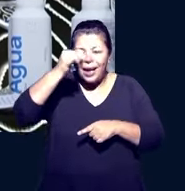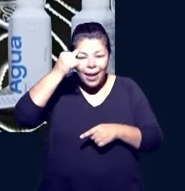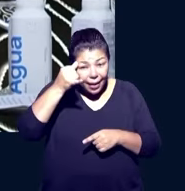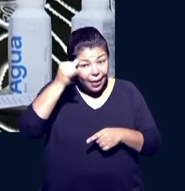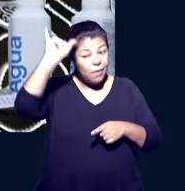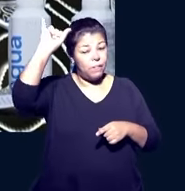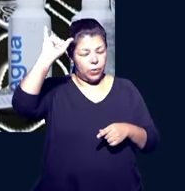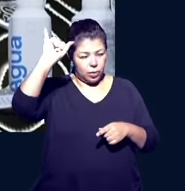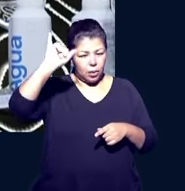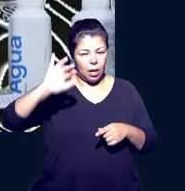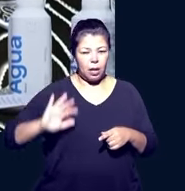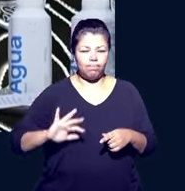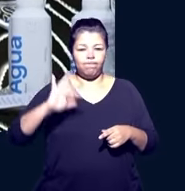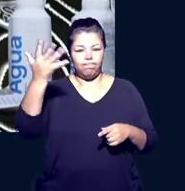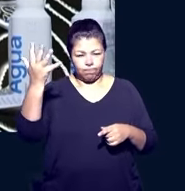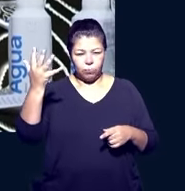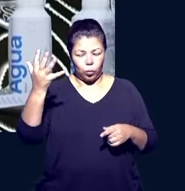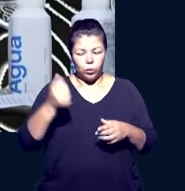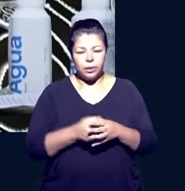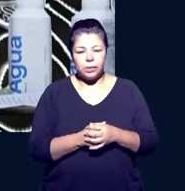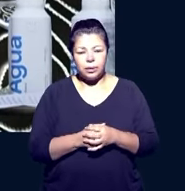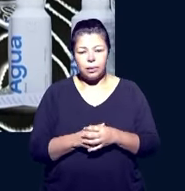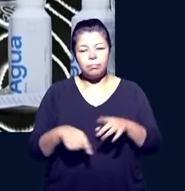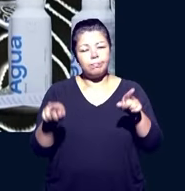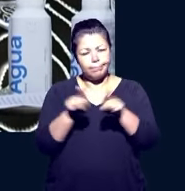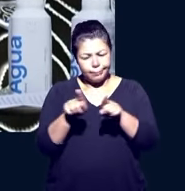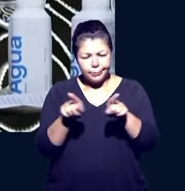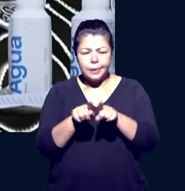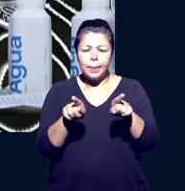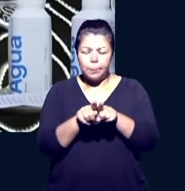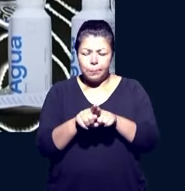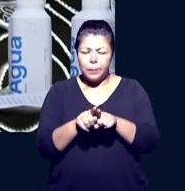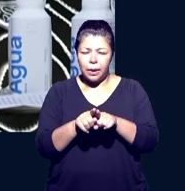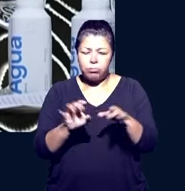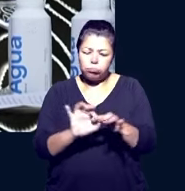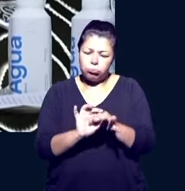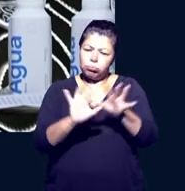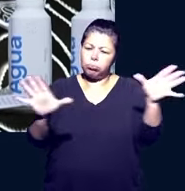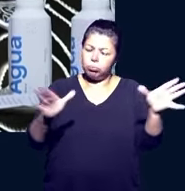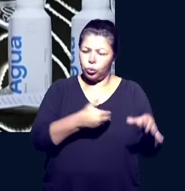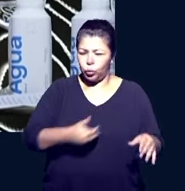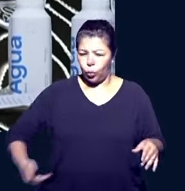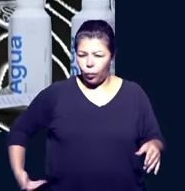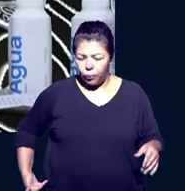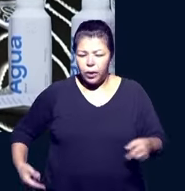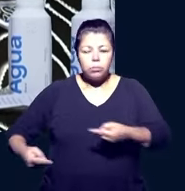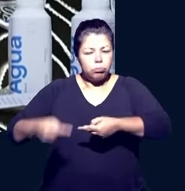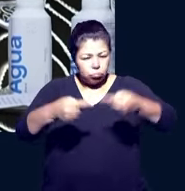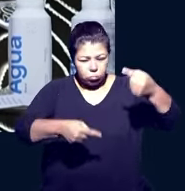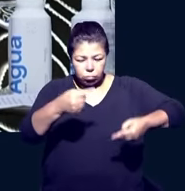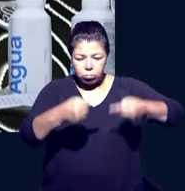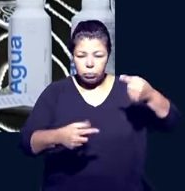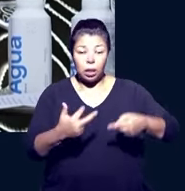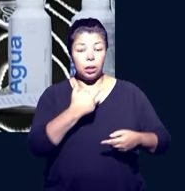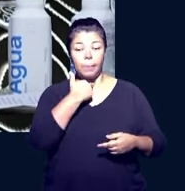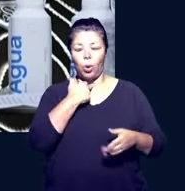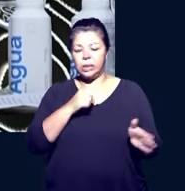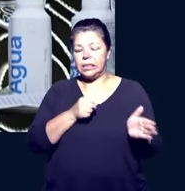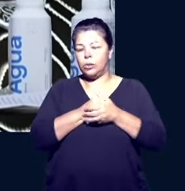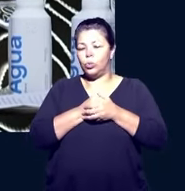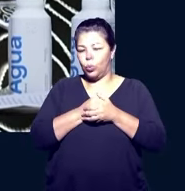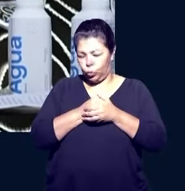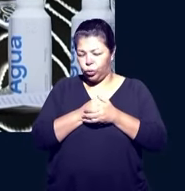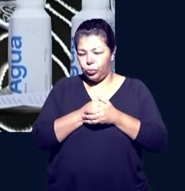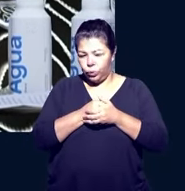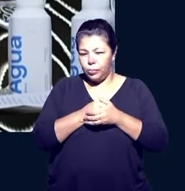atue permitindo que o estado debata isso publicamente quando numa democracia nenhum tema deve ser Tabu mas seja como for